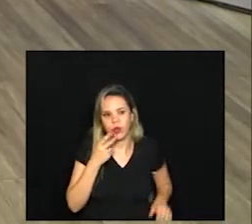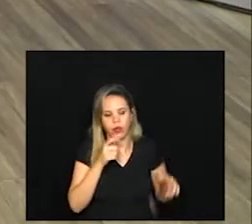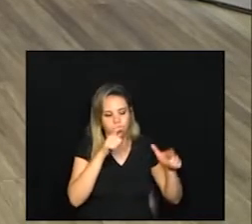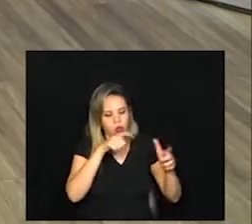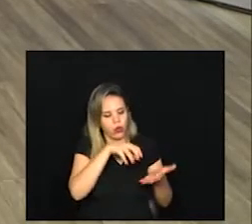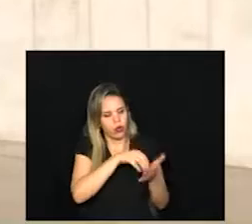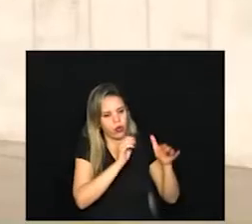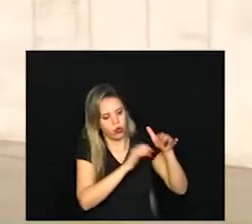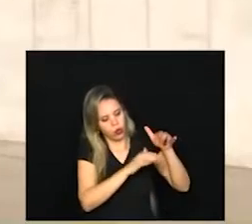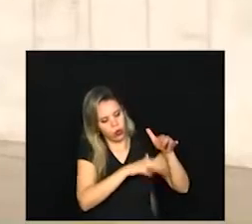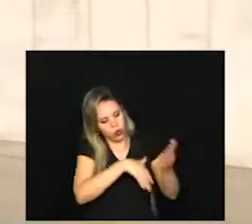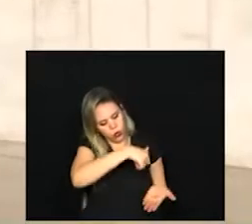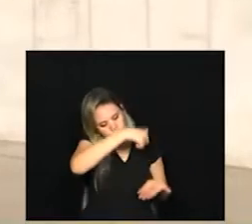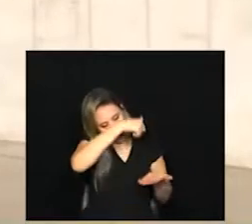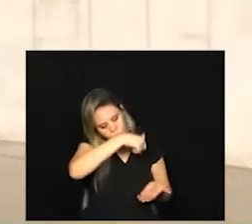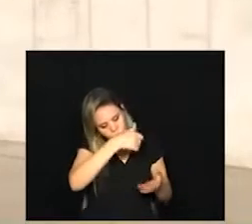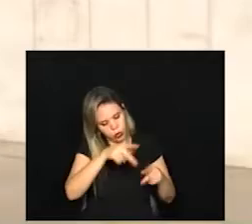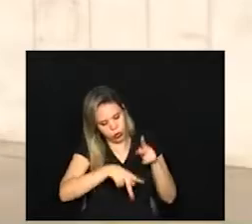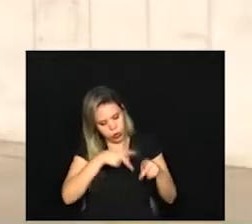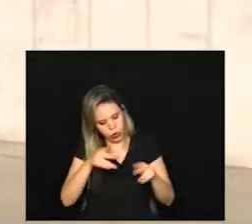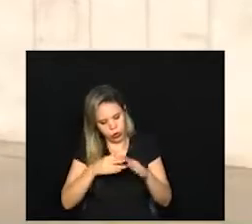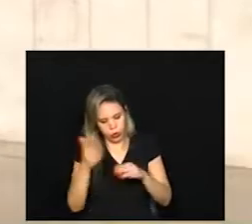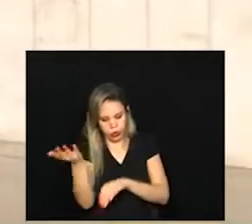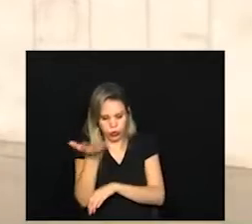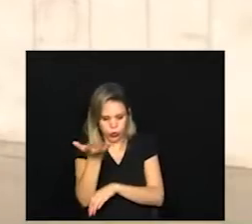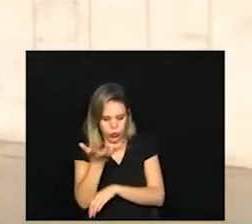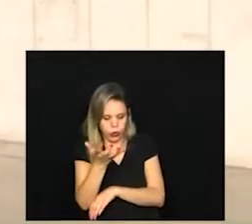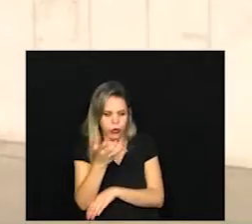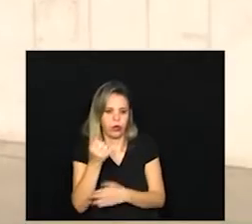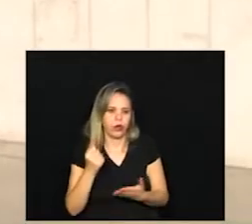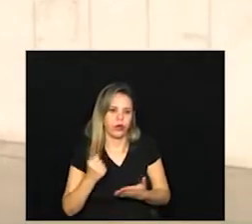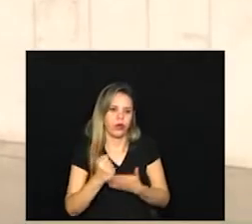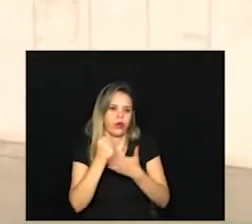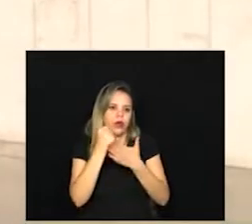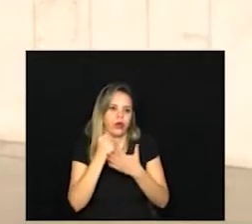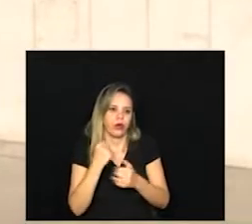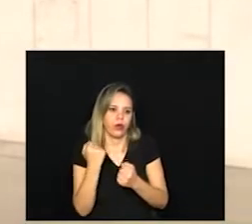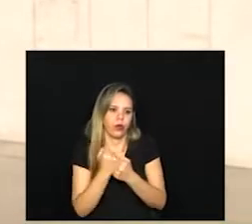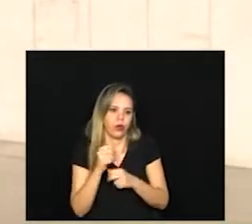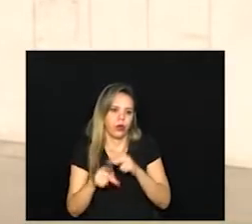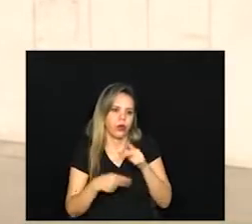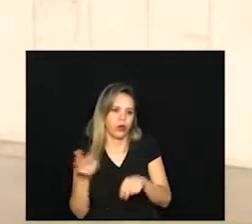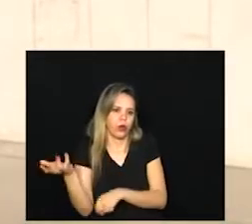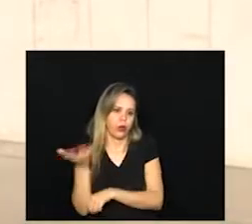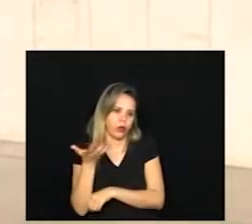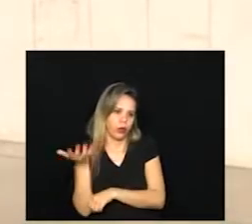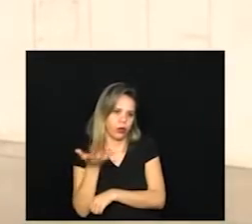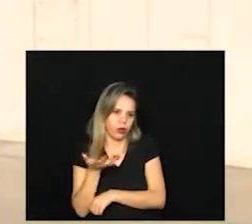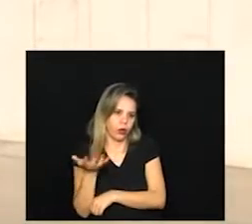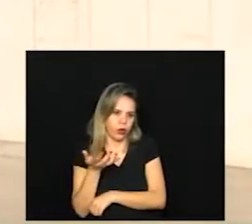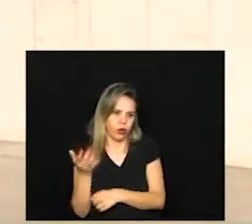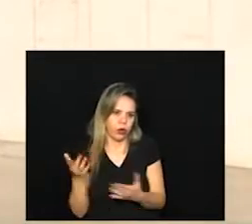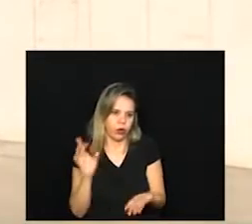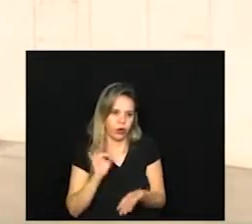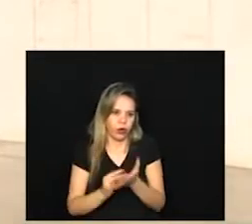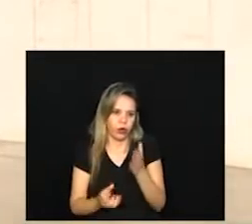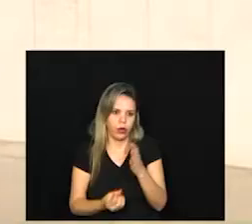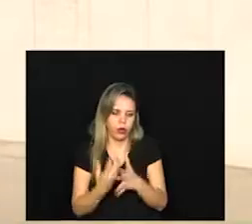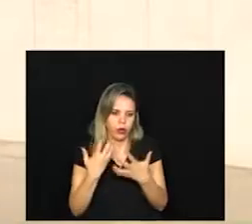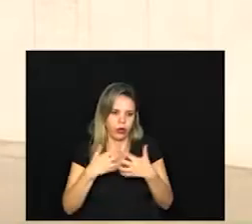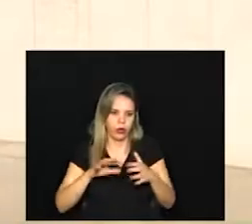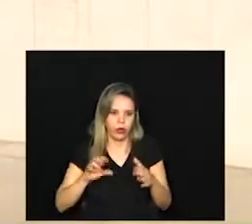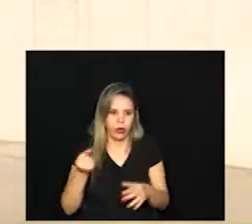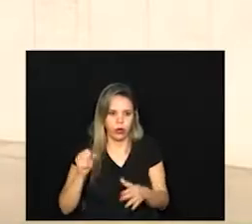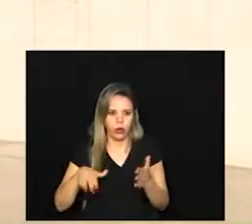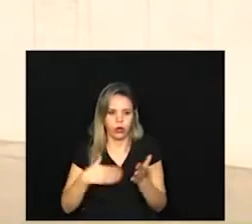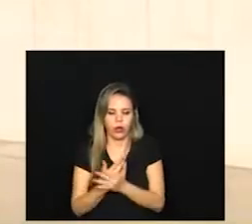esse importante equipamento que veio agregar a política da população em situação de rua. Ele originalmente funciona das